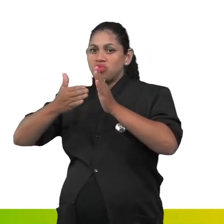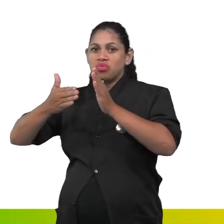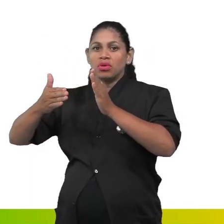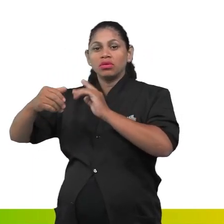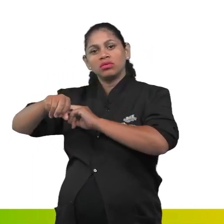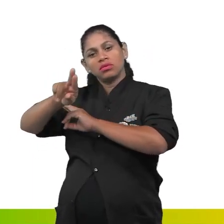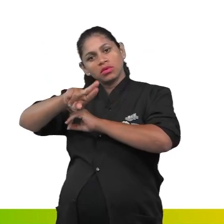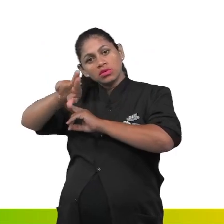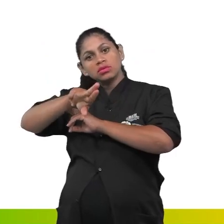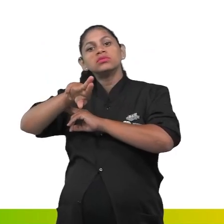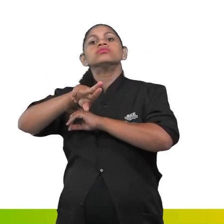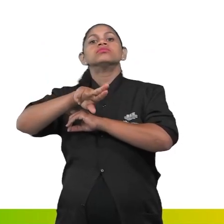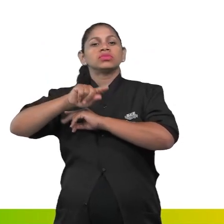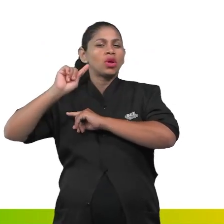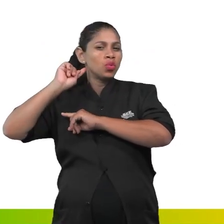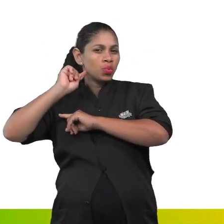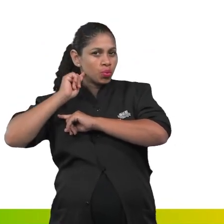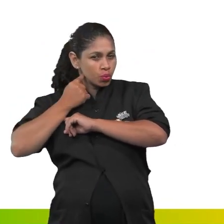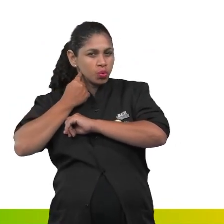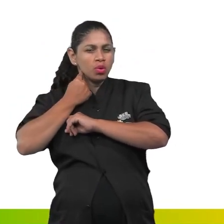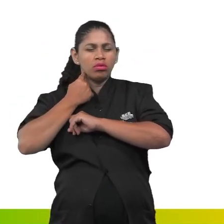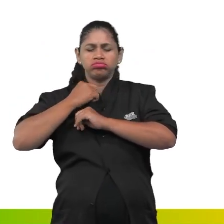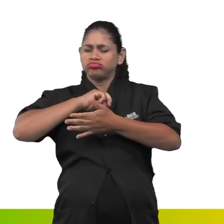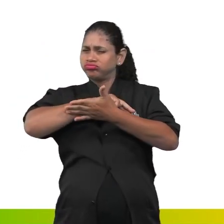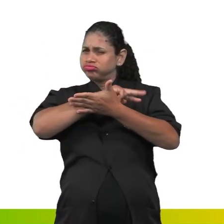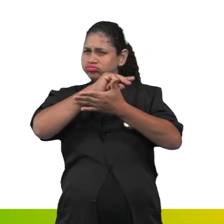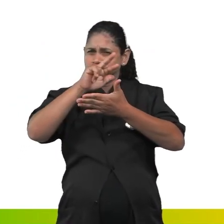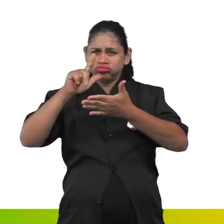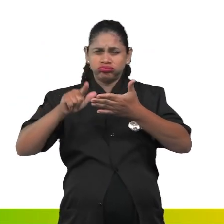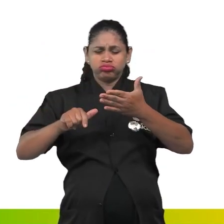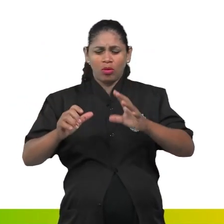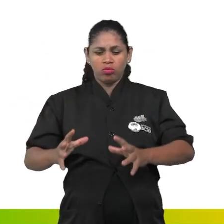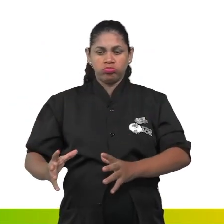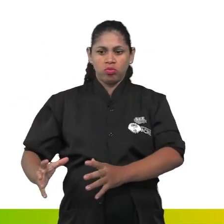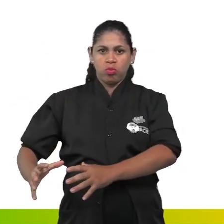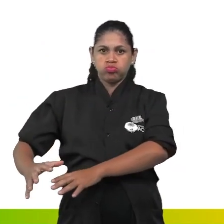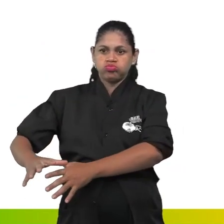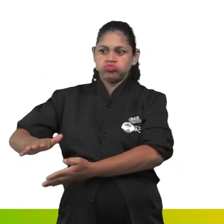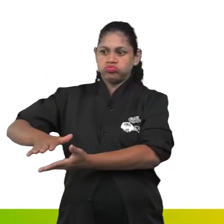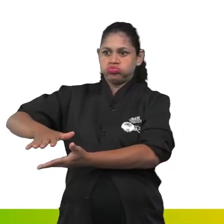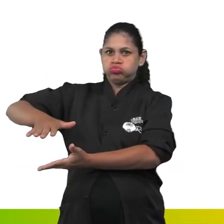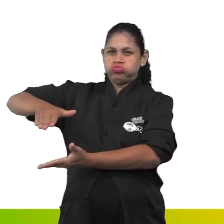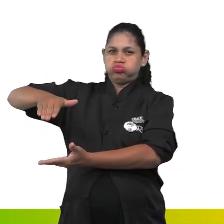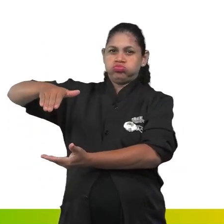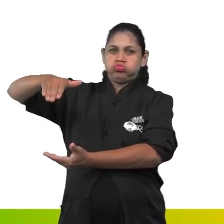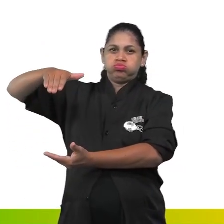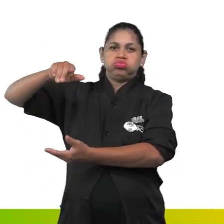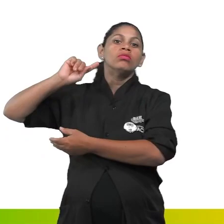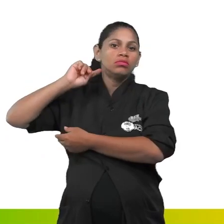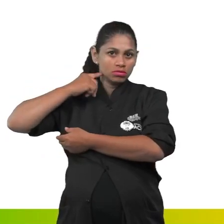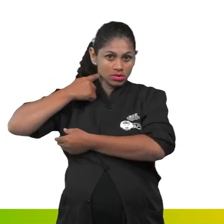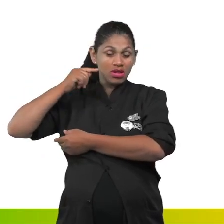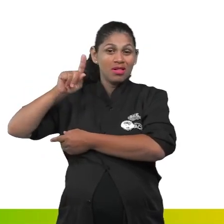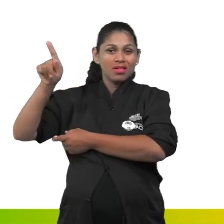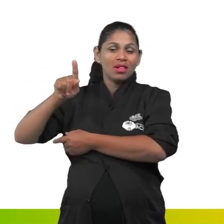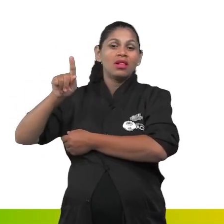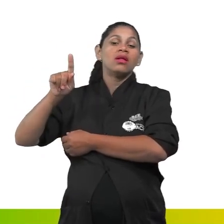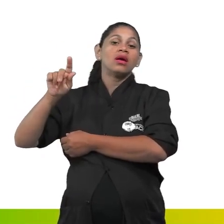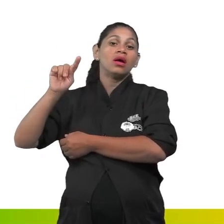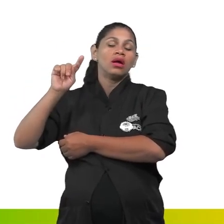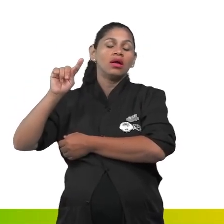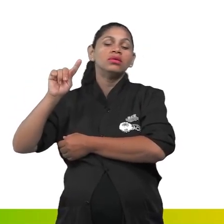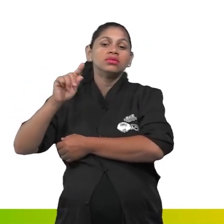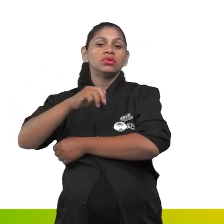utilizando todo o lixo, né, toneladas de lixo, lá desse grande lixão no Rio de Janeiro,